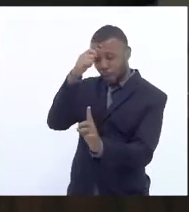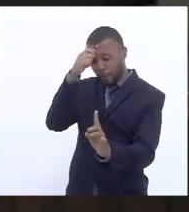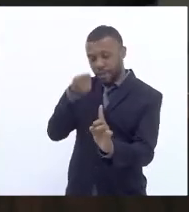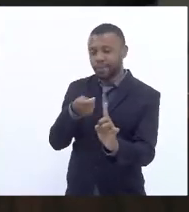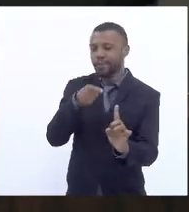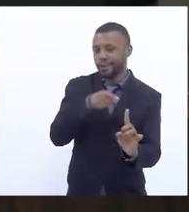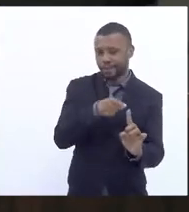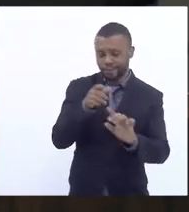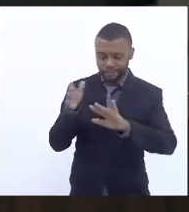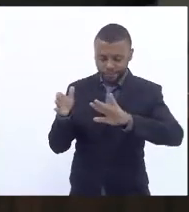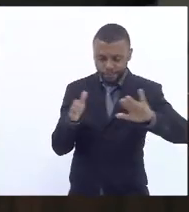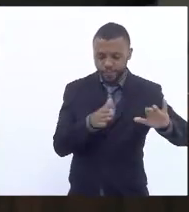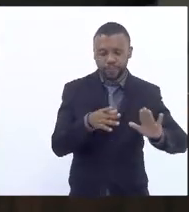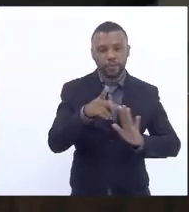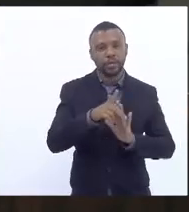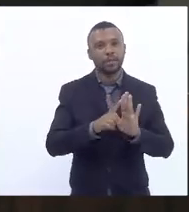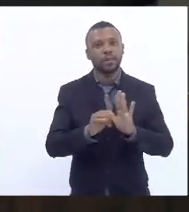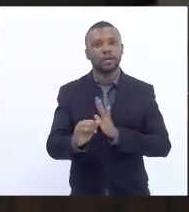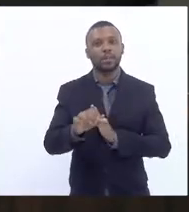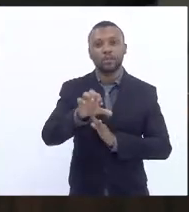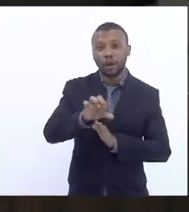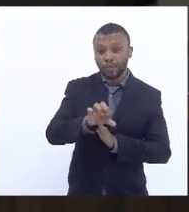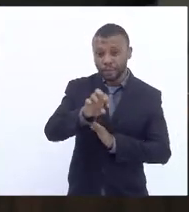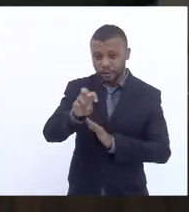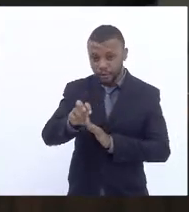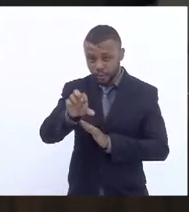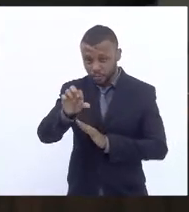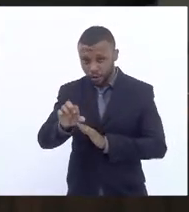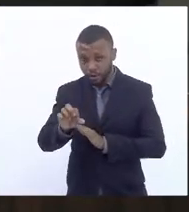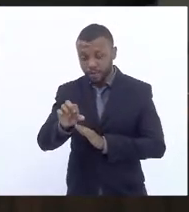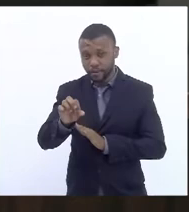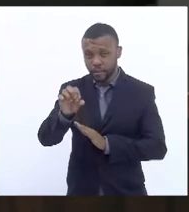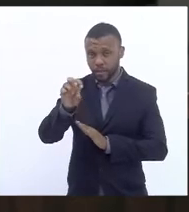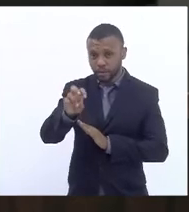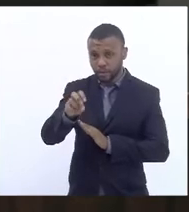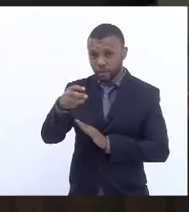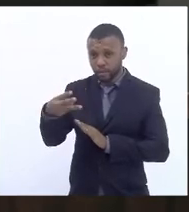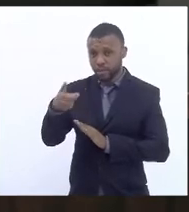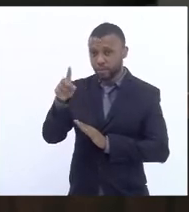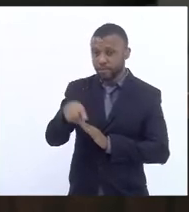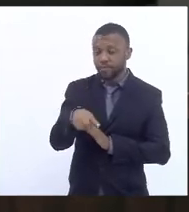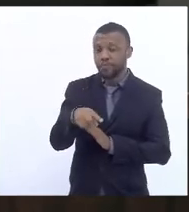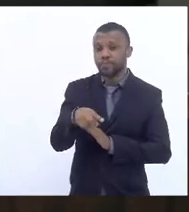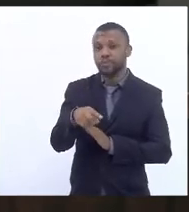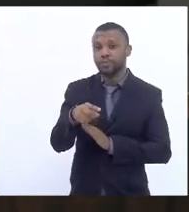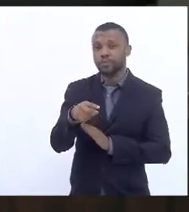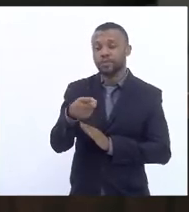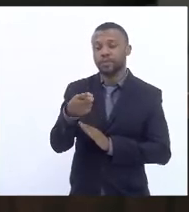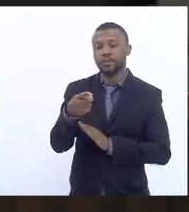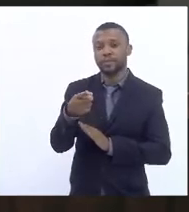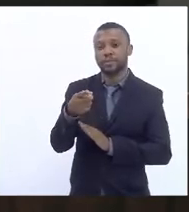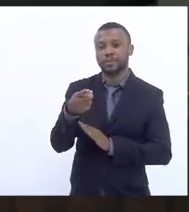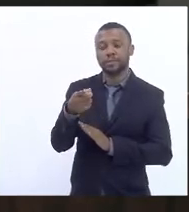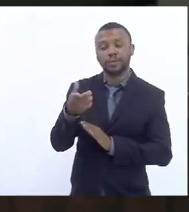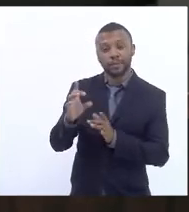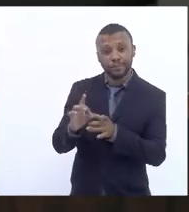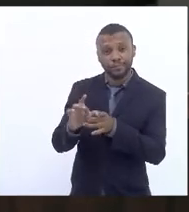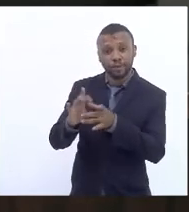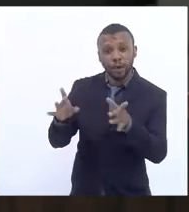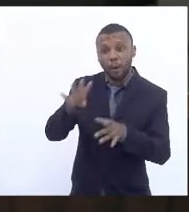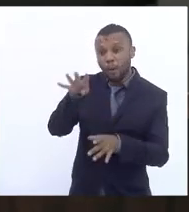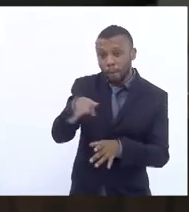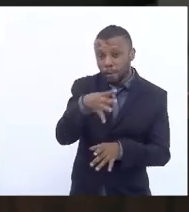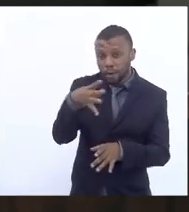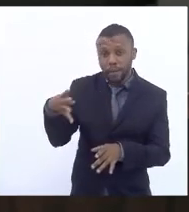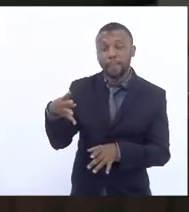número 4953, de autoria do deputado Marcelo Dino, que institui o programa Praia para Todos,